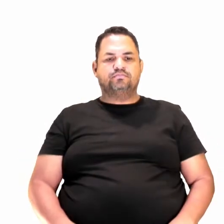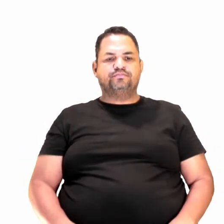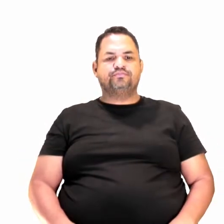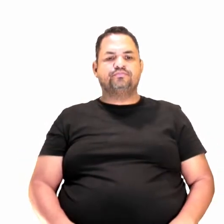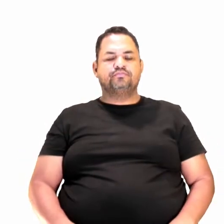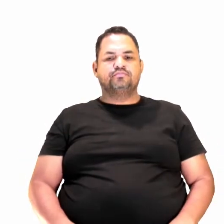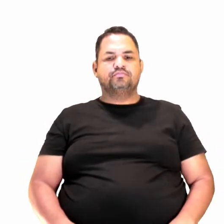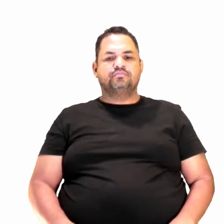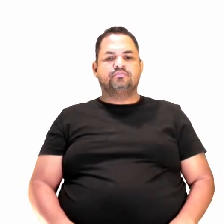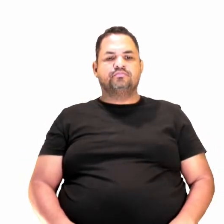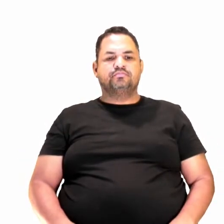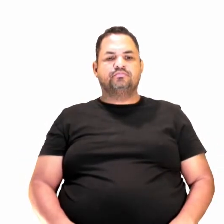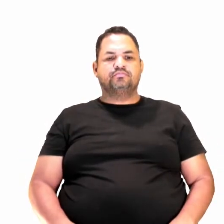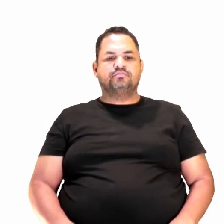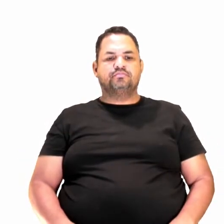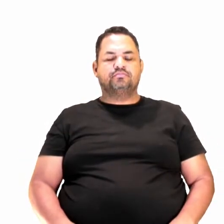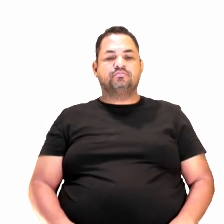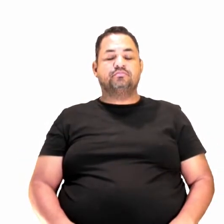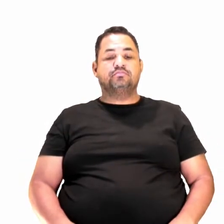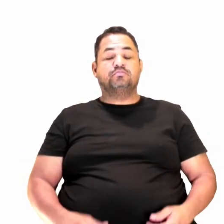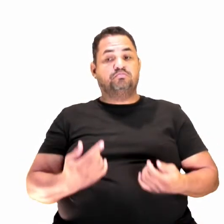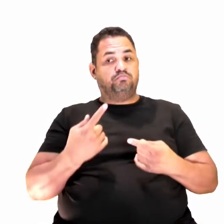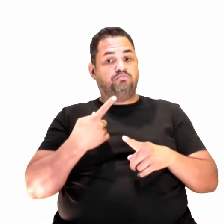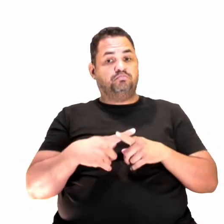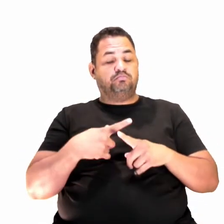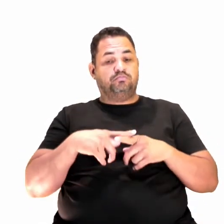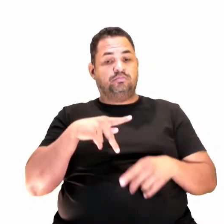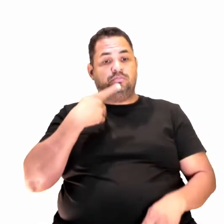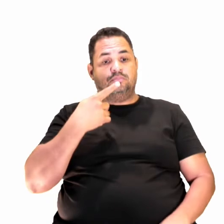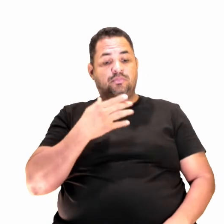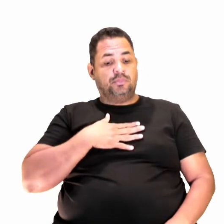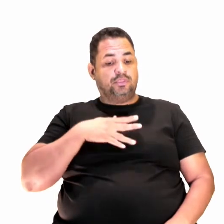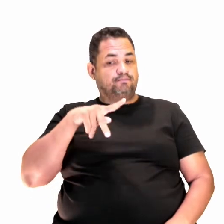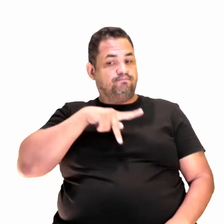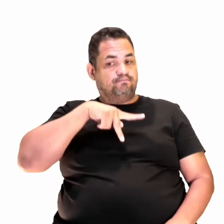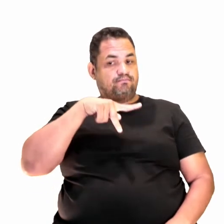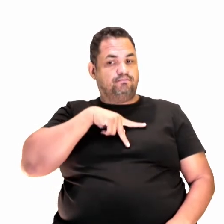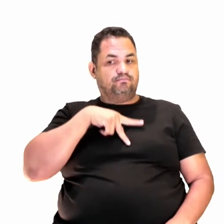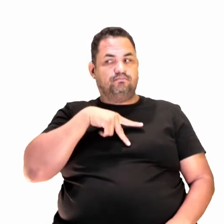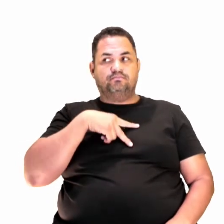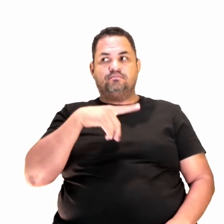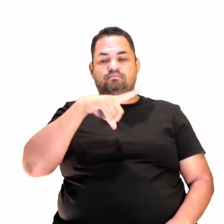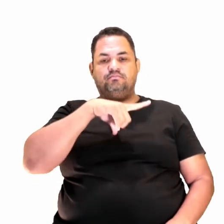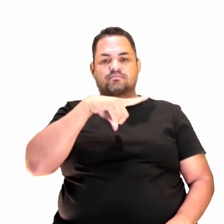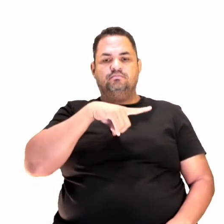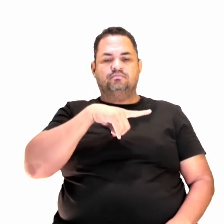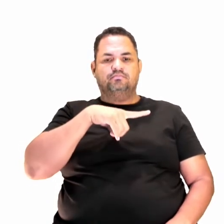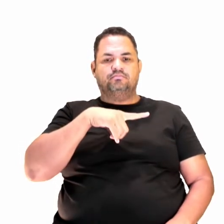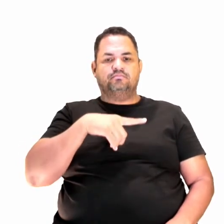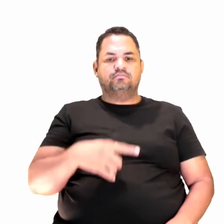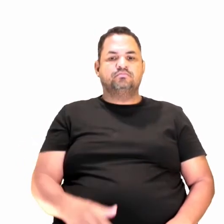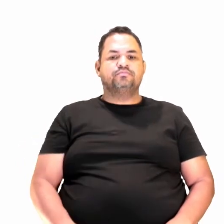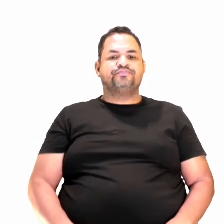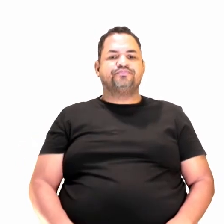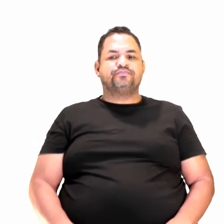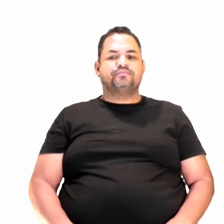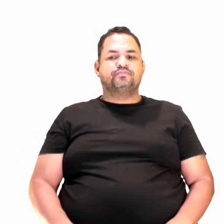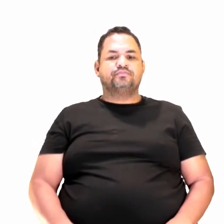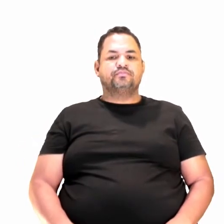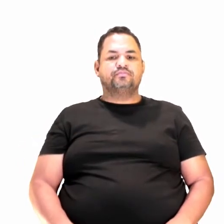as pintinhas, as sardas, certo? He has freckles. esta é a palavra para usar que